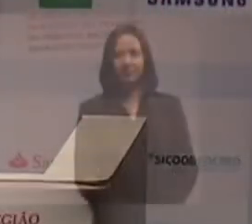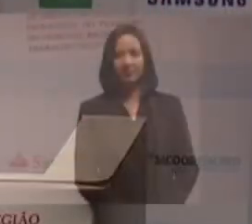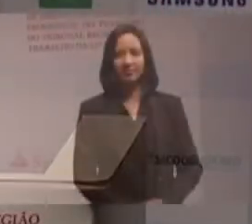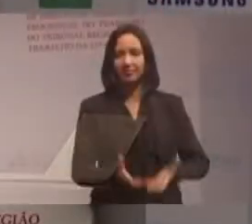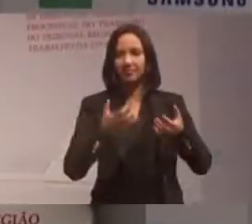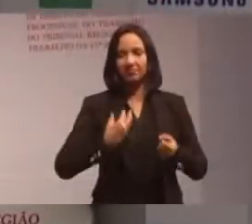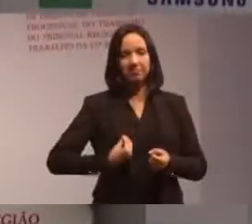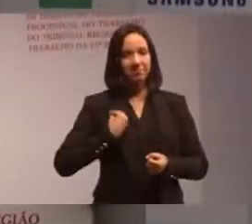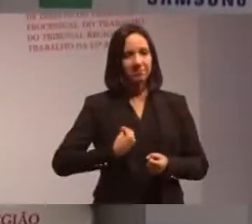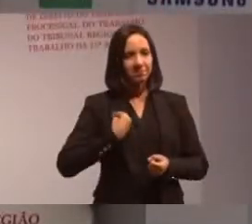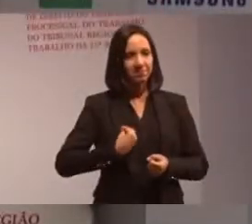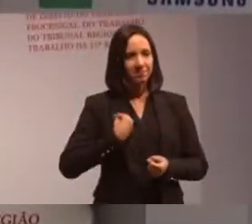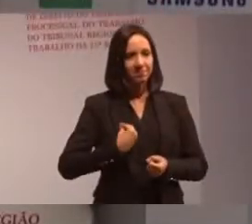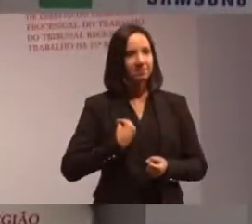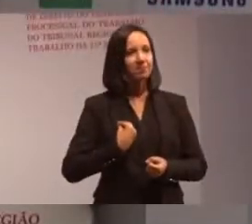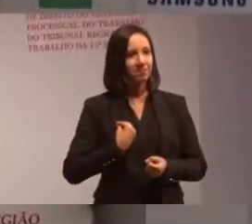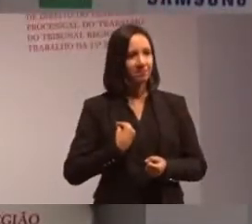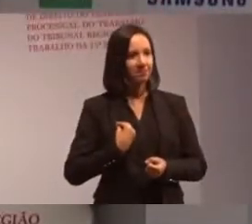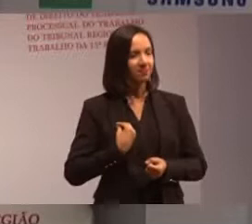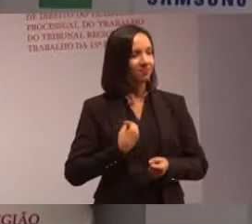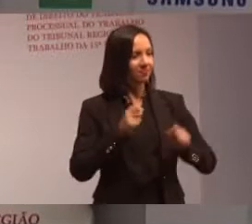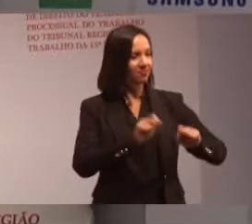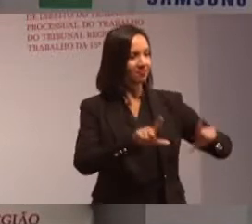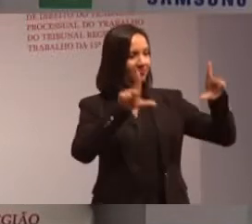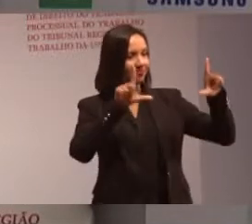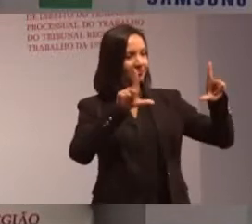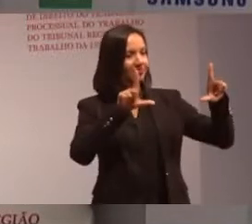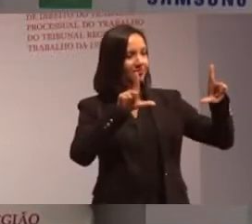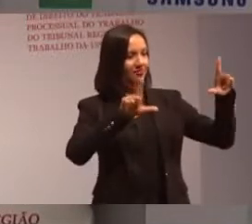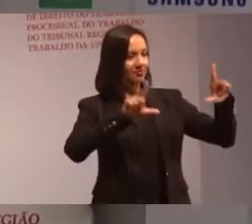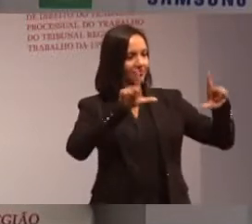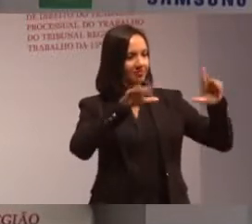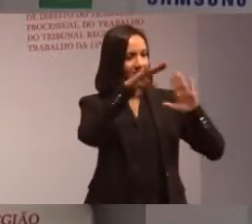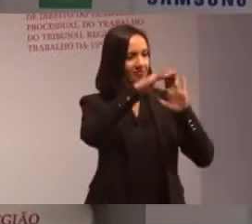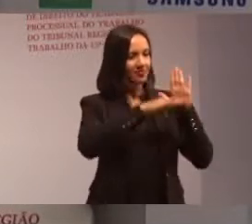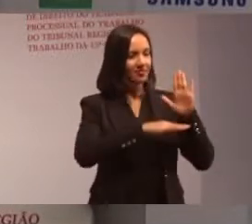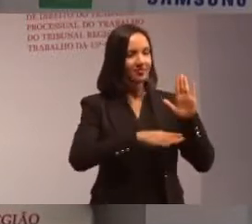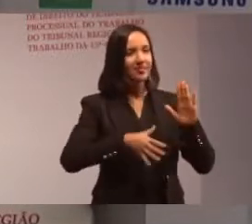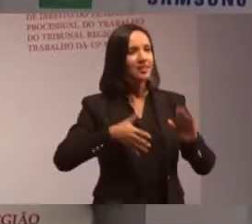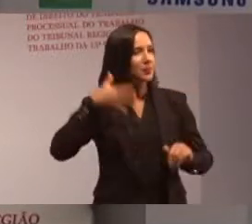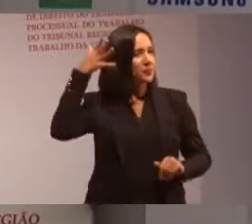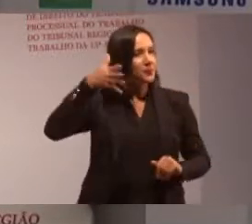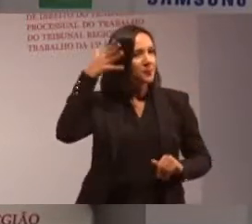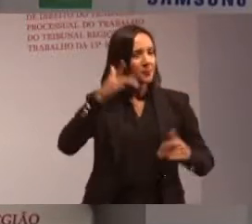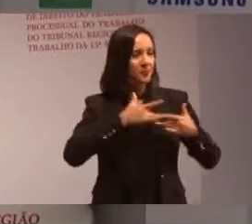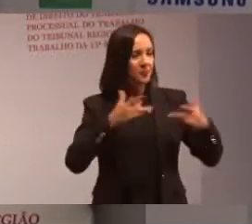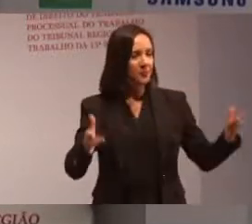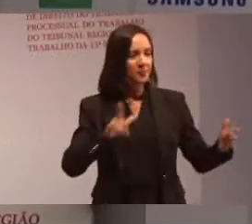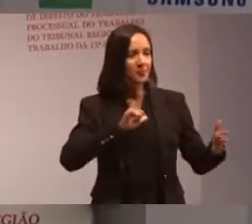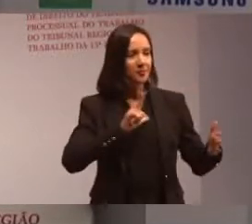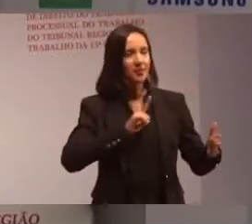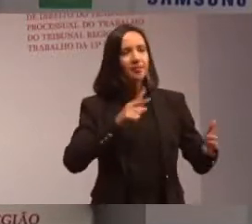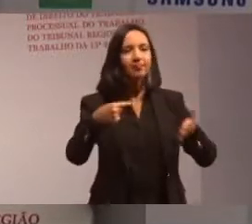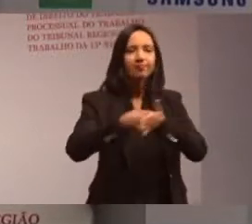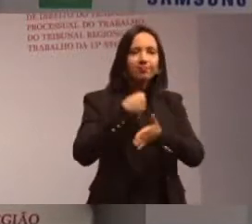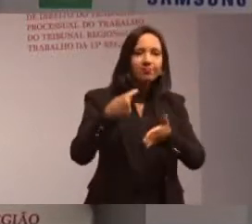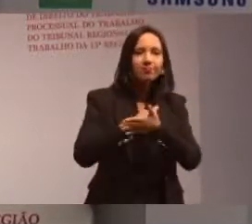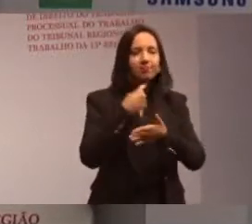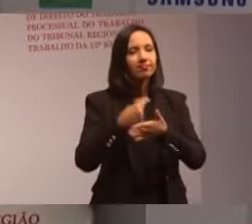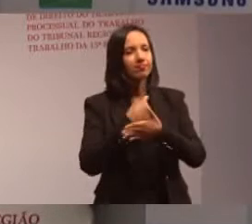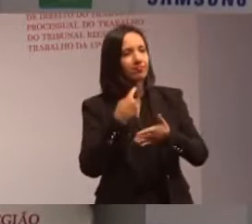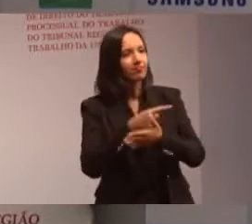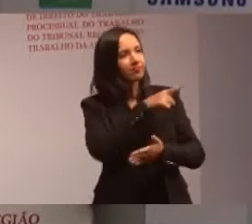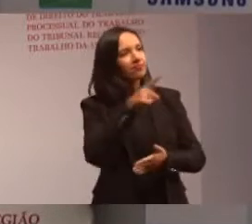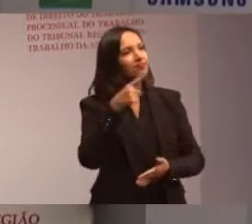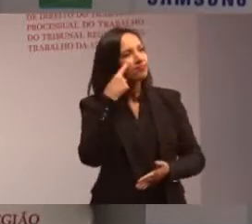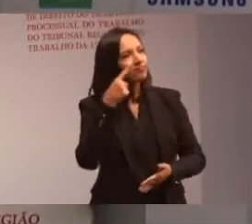Queremos participar, que ainda que não havia a previsão na nossa programação, os nossos palestrantes gentilmente se ofereceram para responder eventuais perguntas que o público possa